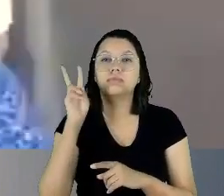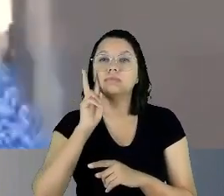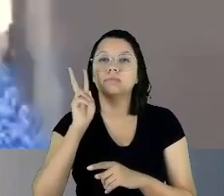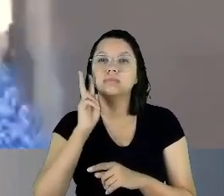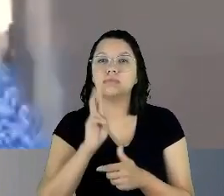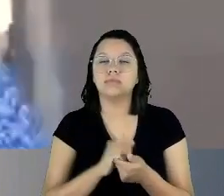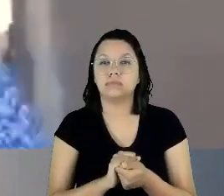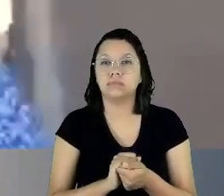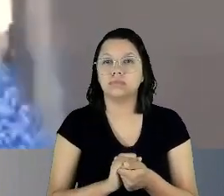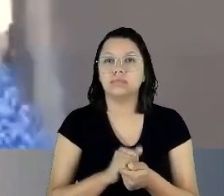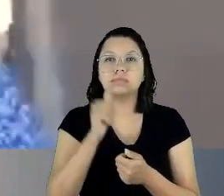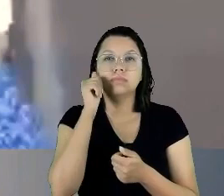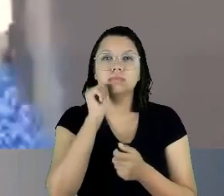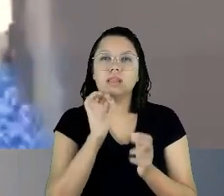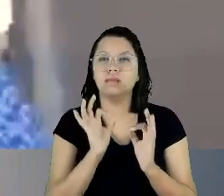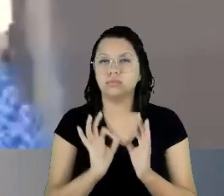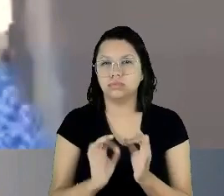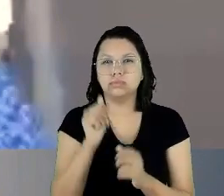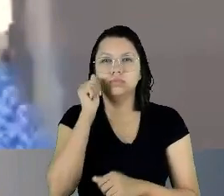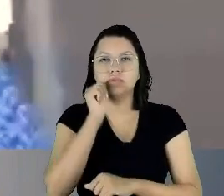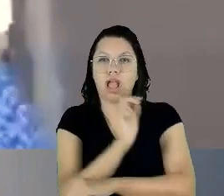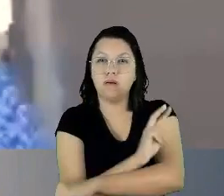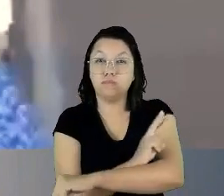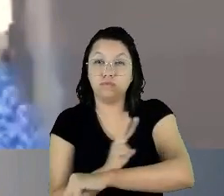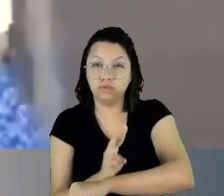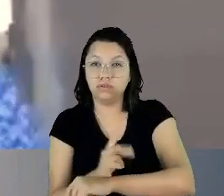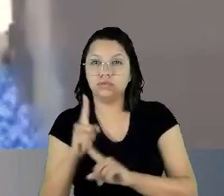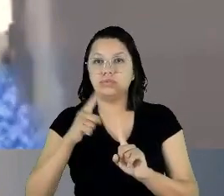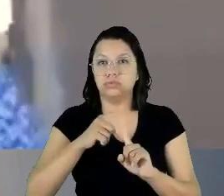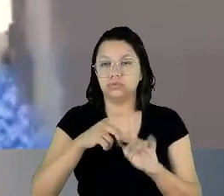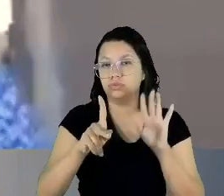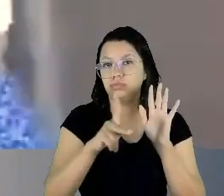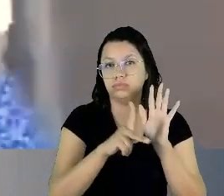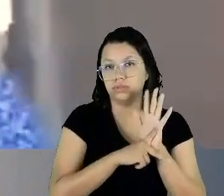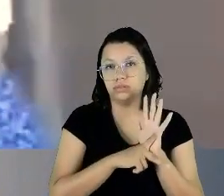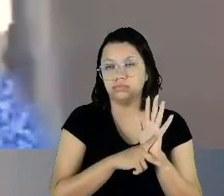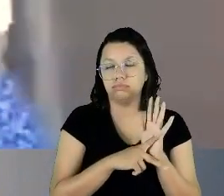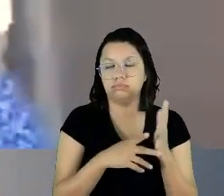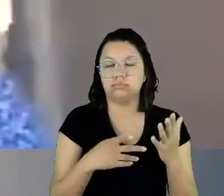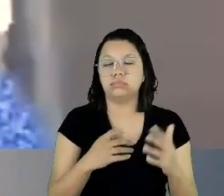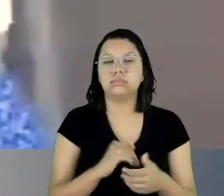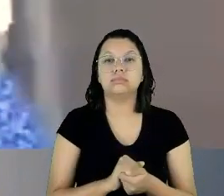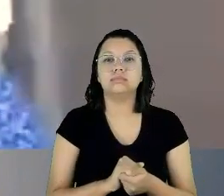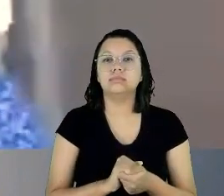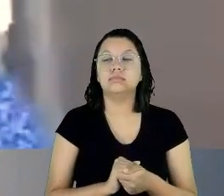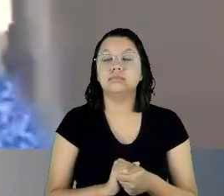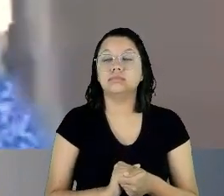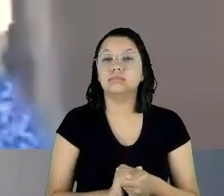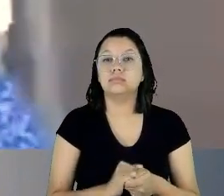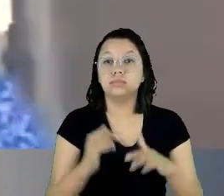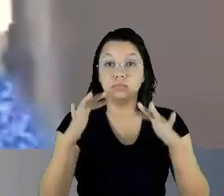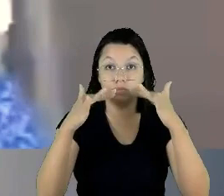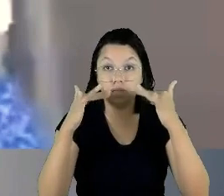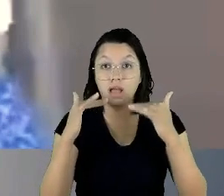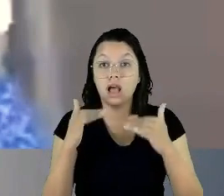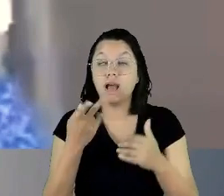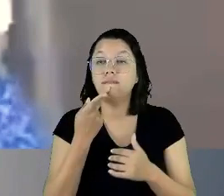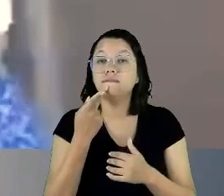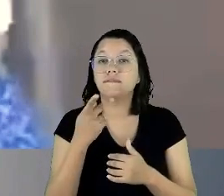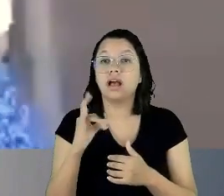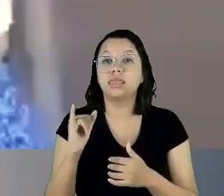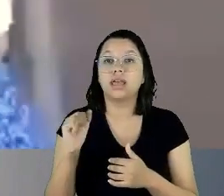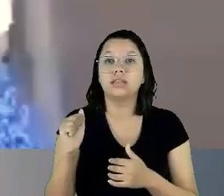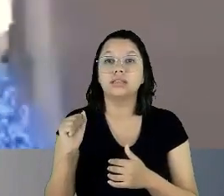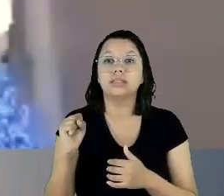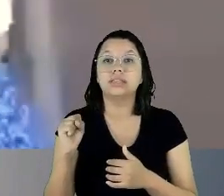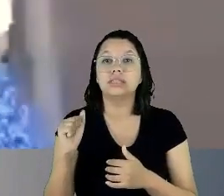lembrar do mulher honesta, mulher virgem nos tipos penais. Algo muito interessante da fala